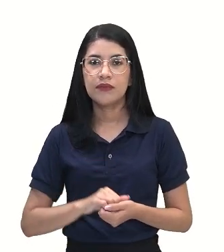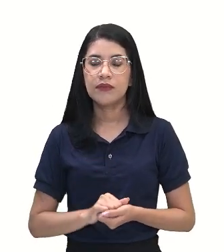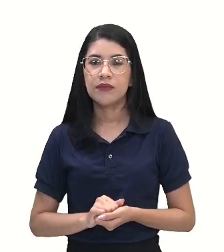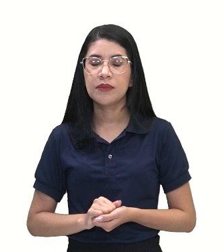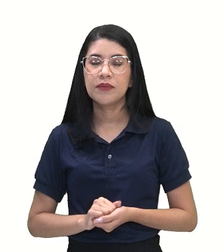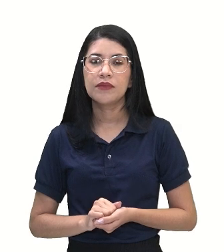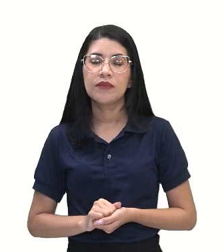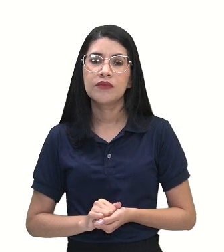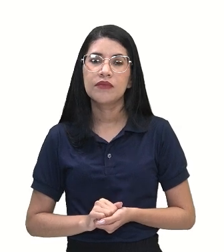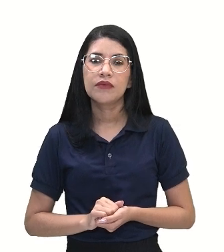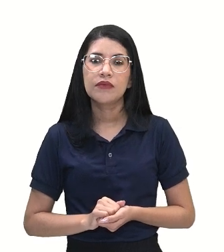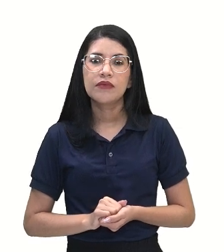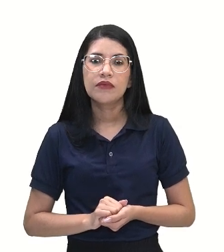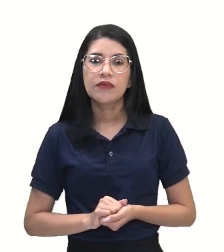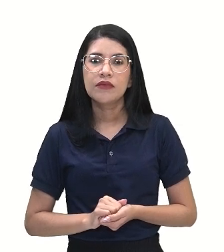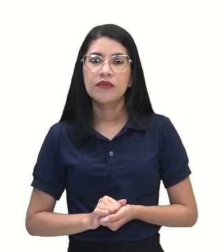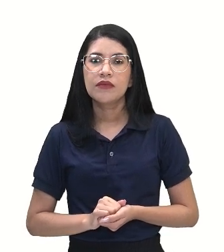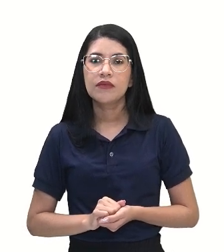821.